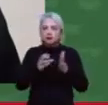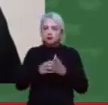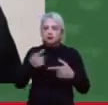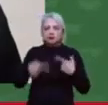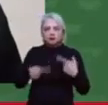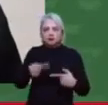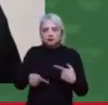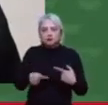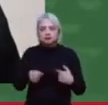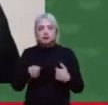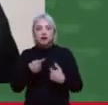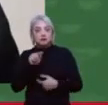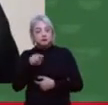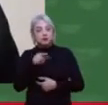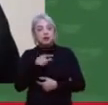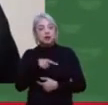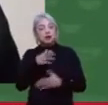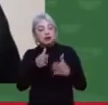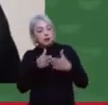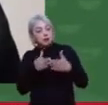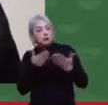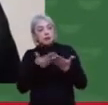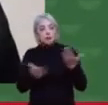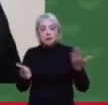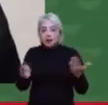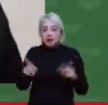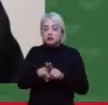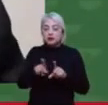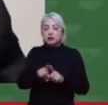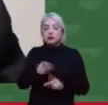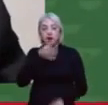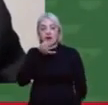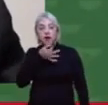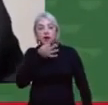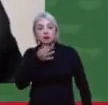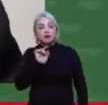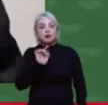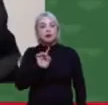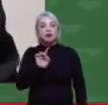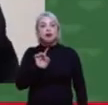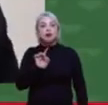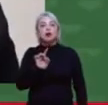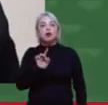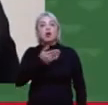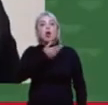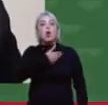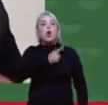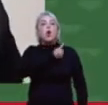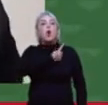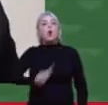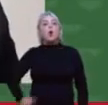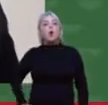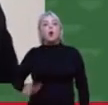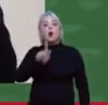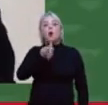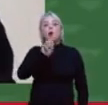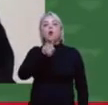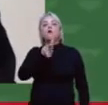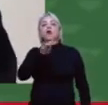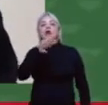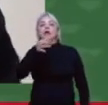e, portanto, você perde também naquilo que se apelidou chamar de governabilidade, ou